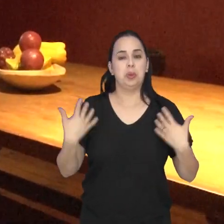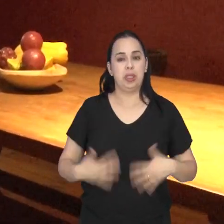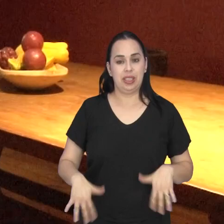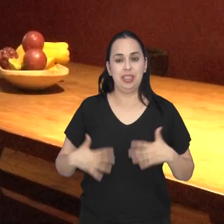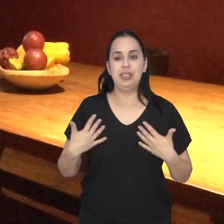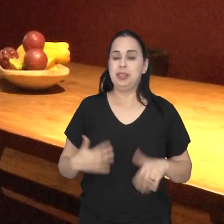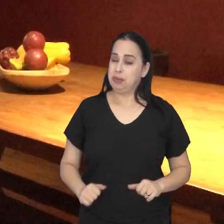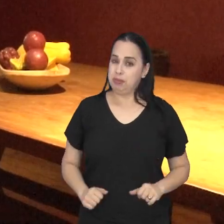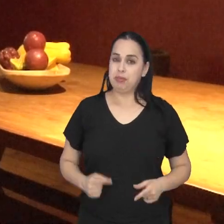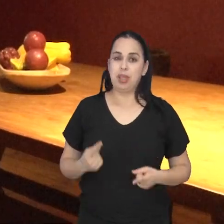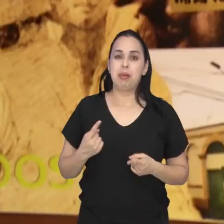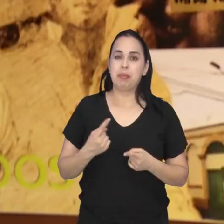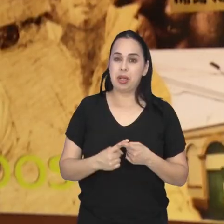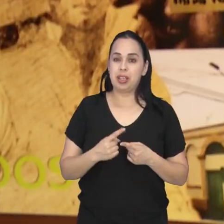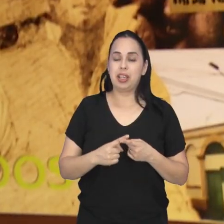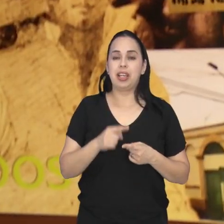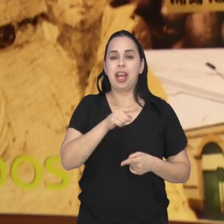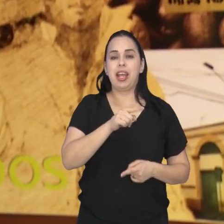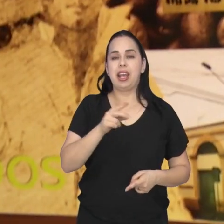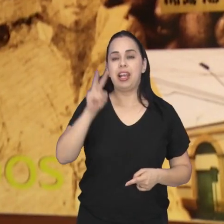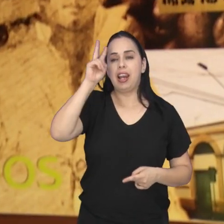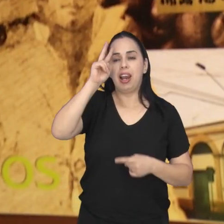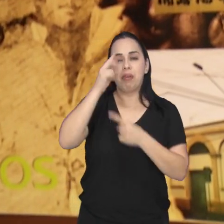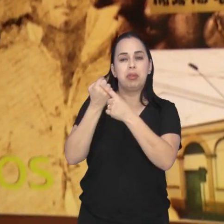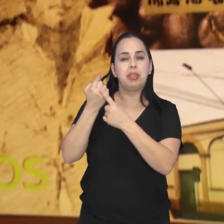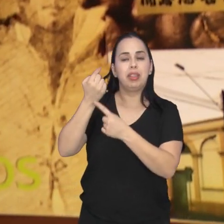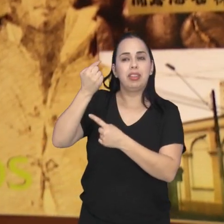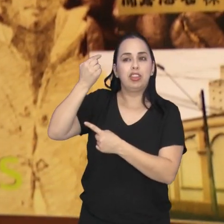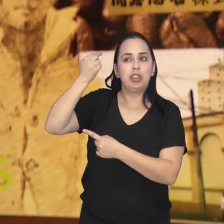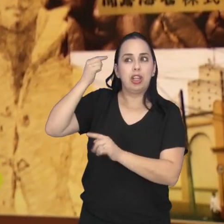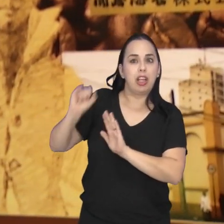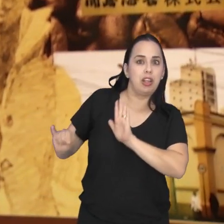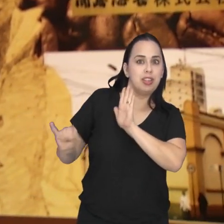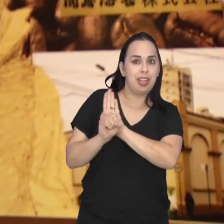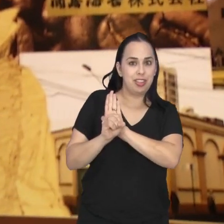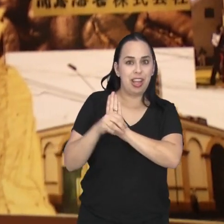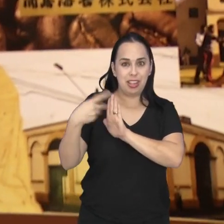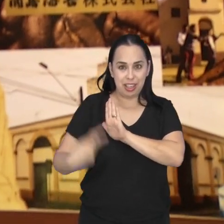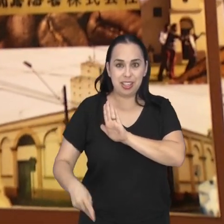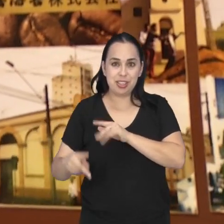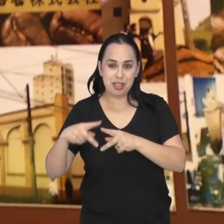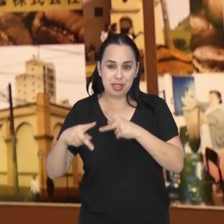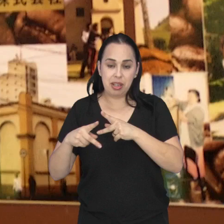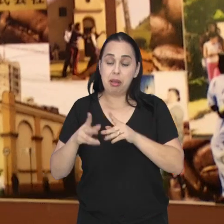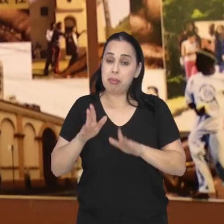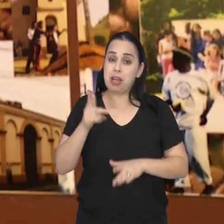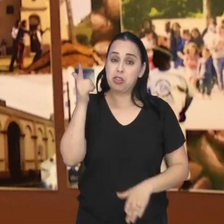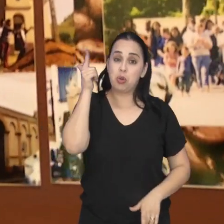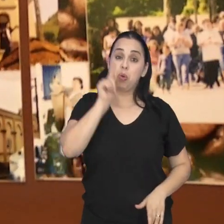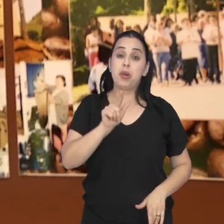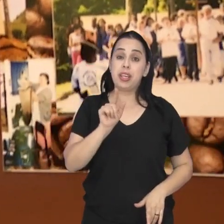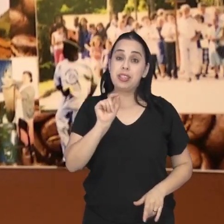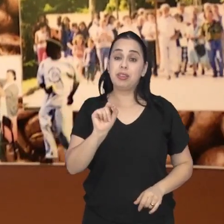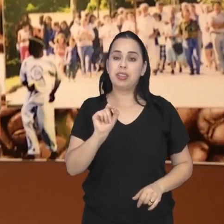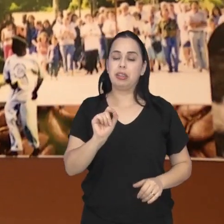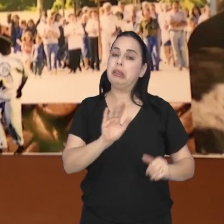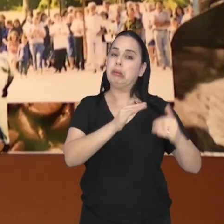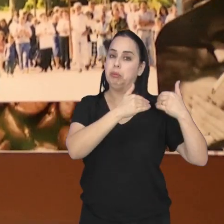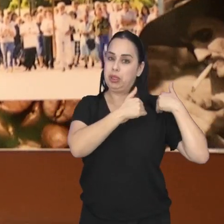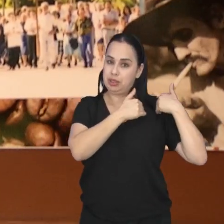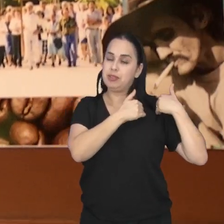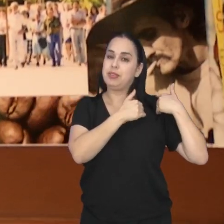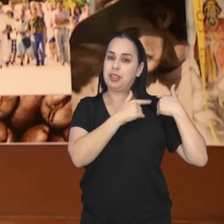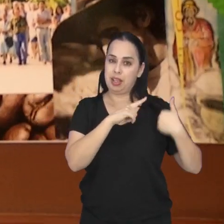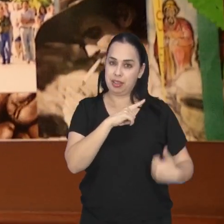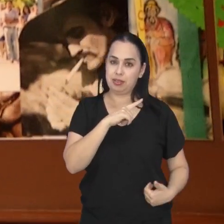região é bastante simbólico. Isso porque ele preserva os registros da nossa identidade. Mas essa conquista vem